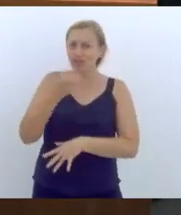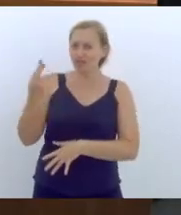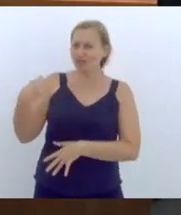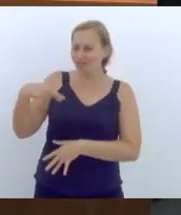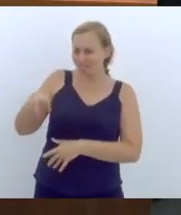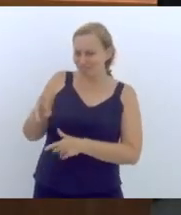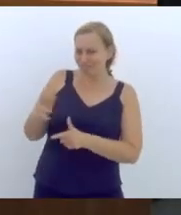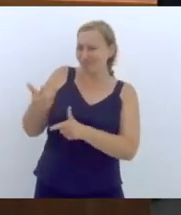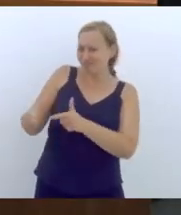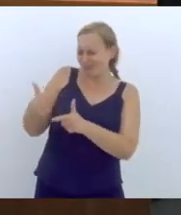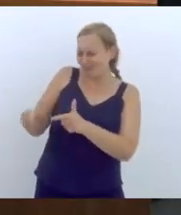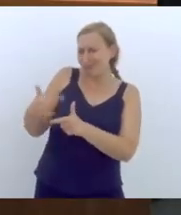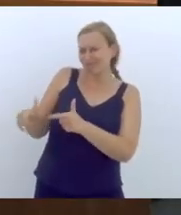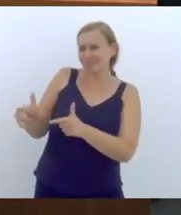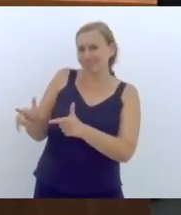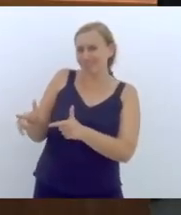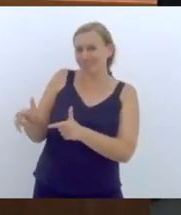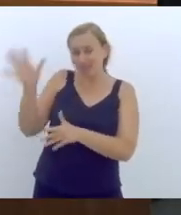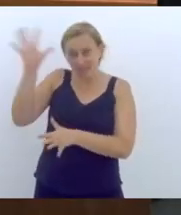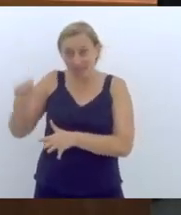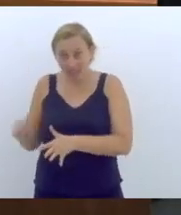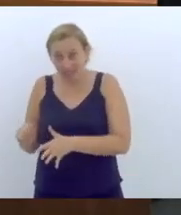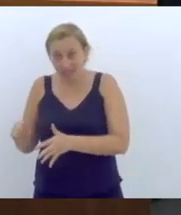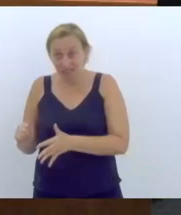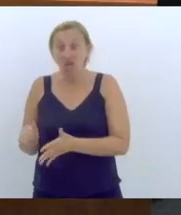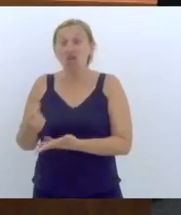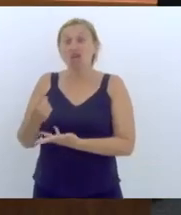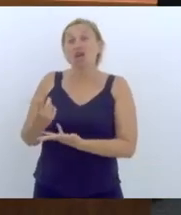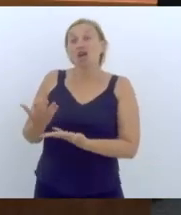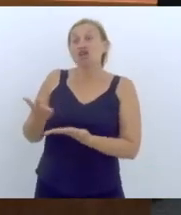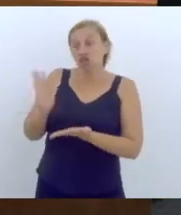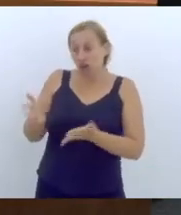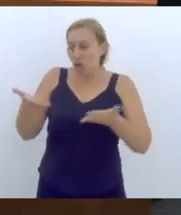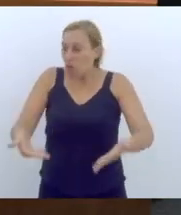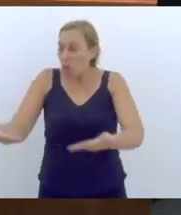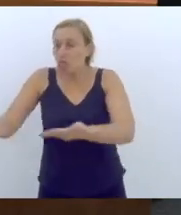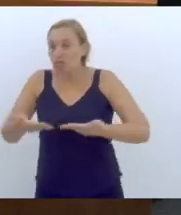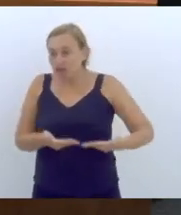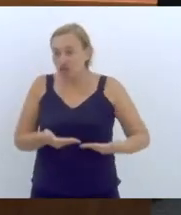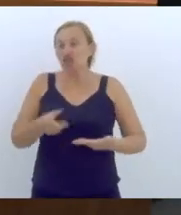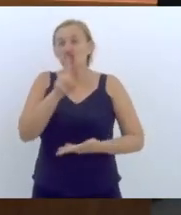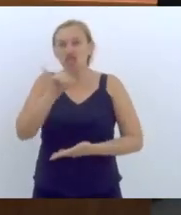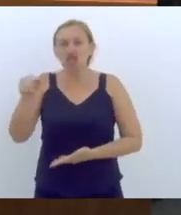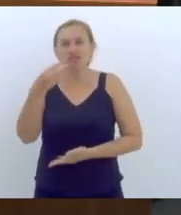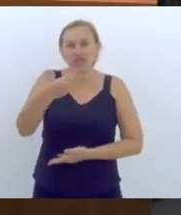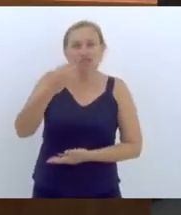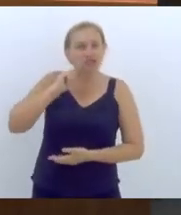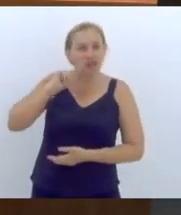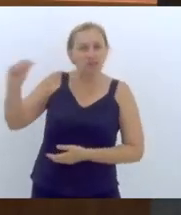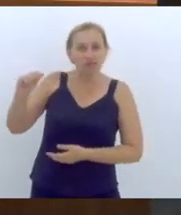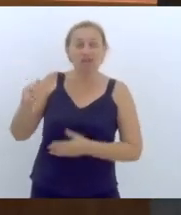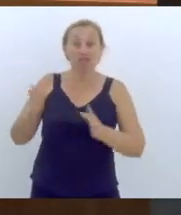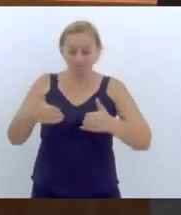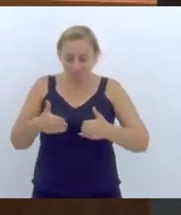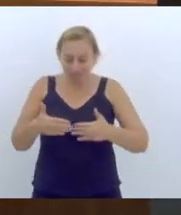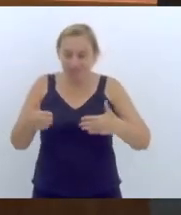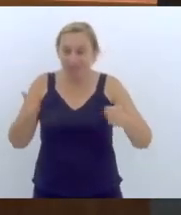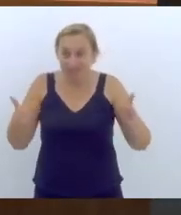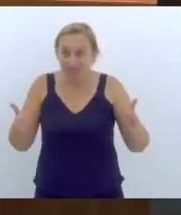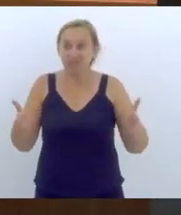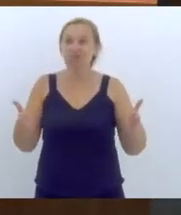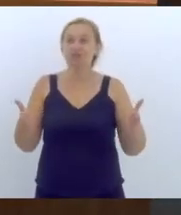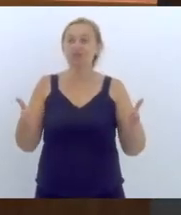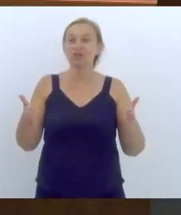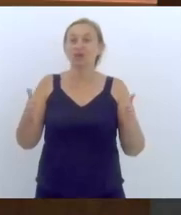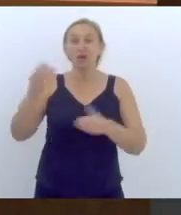de matriz africana. Para a senhora ter uma ideia, já faço o convite, no dia 3 de abril faremos a abertura do